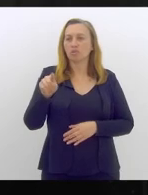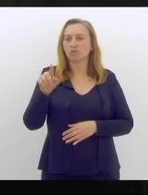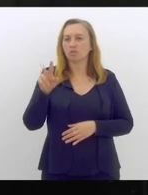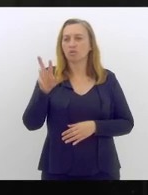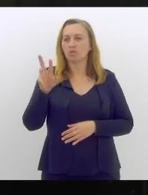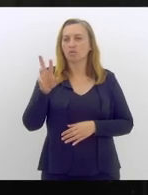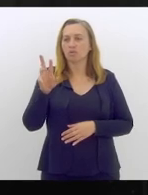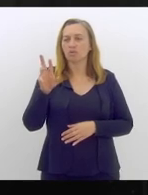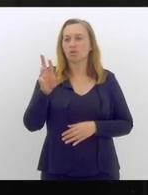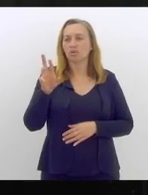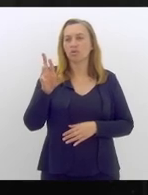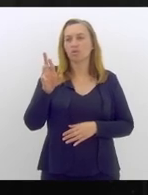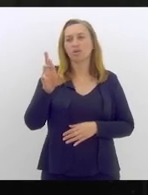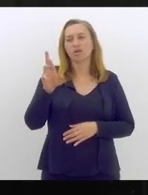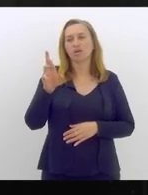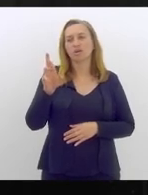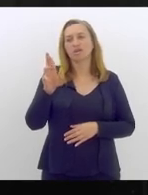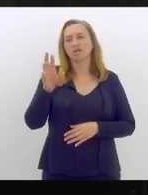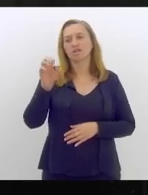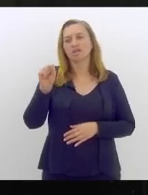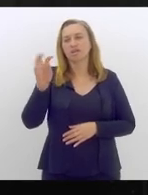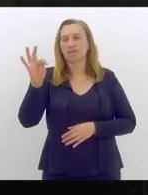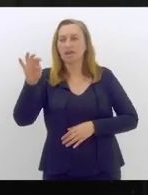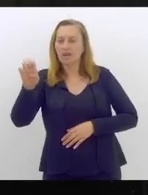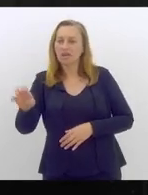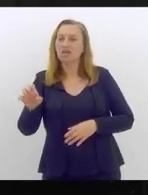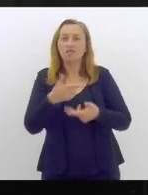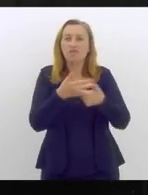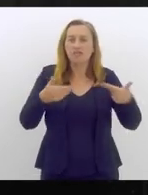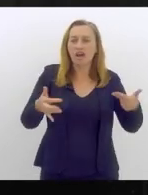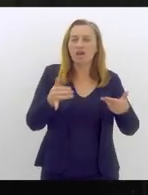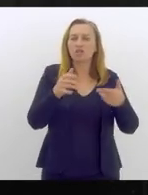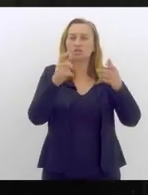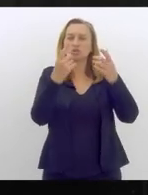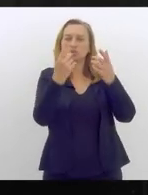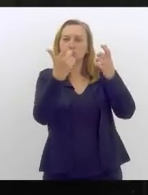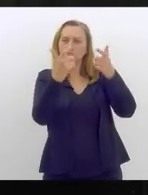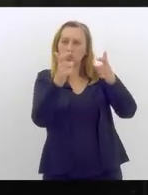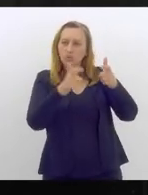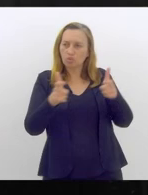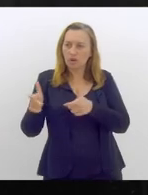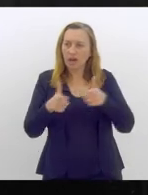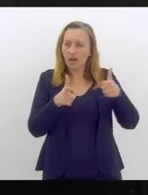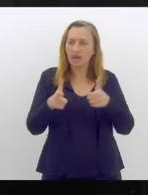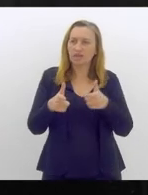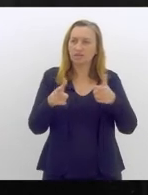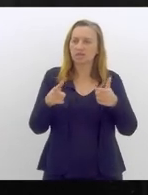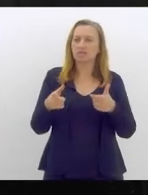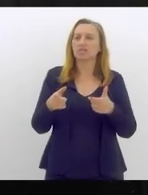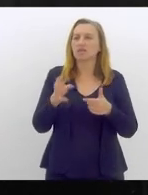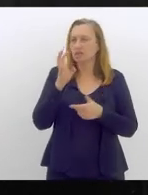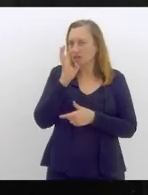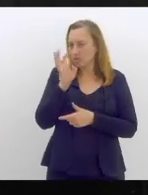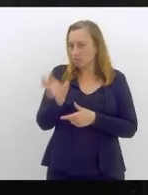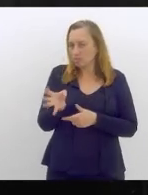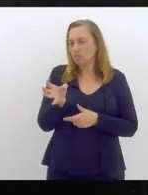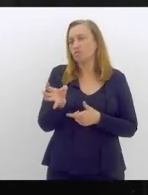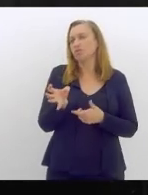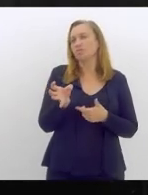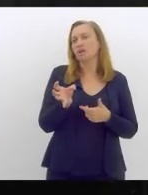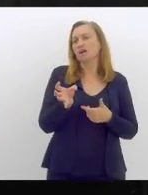www.aceterj.org.br uma vasta lista de canais de denúncia de violência contra criança